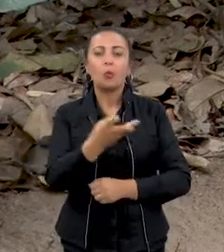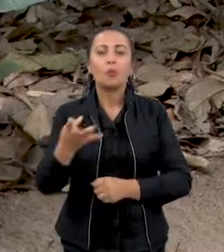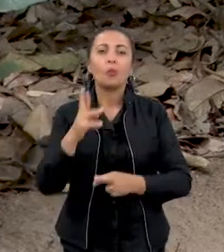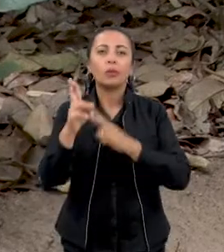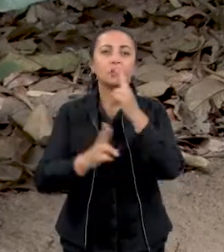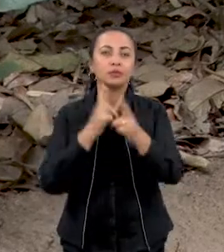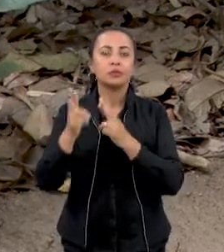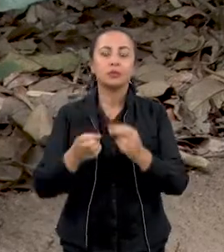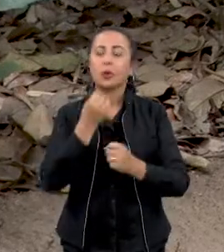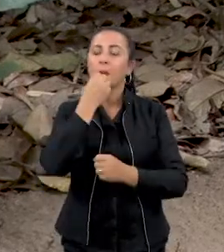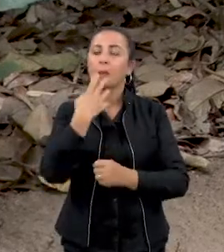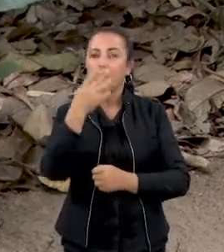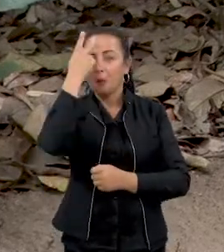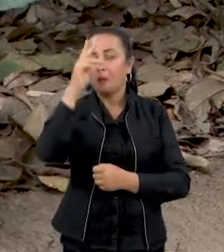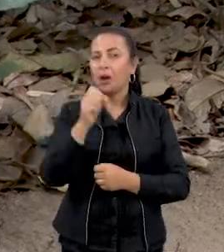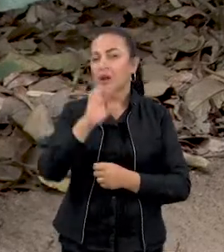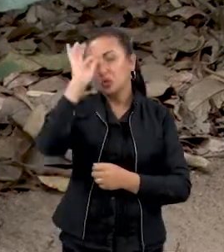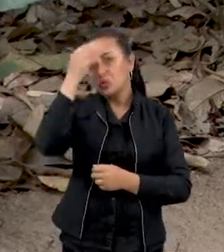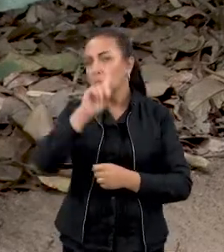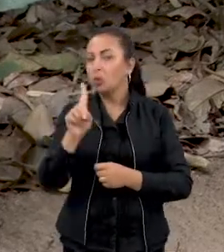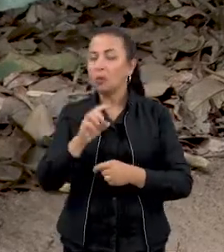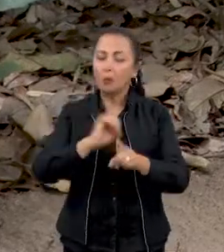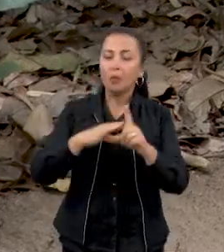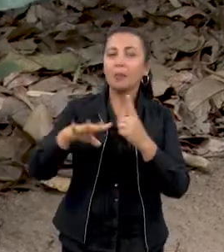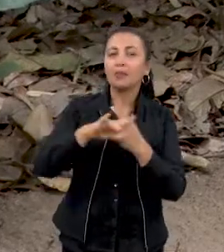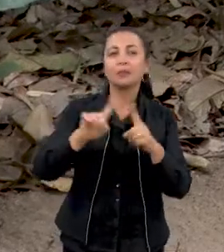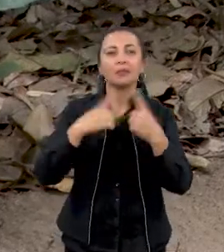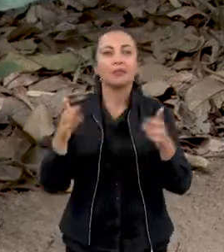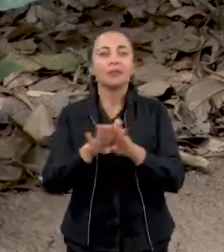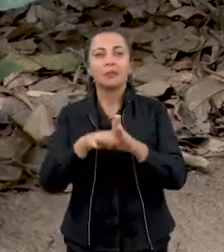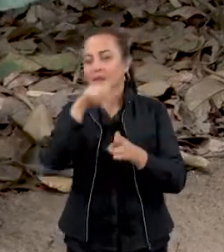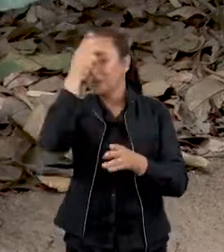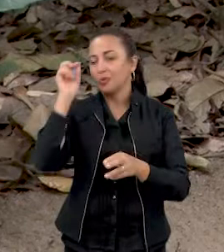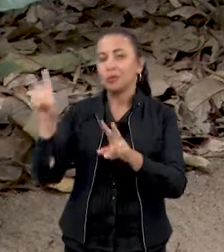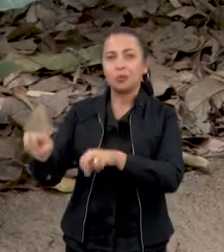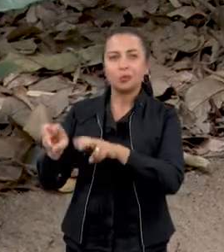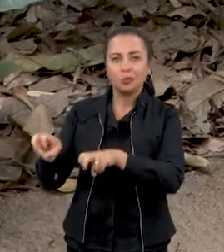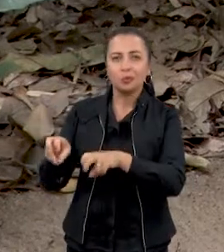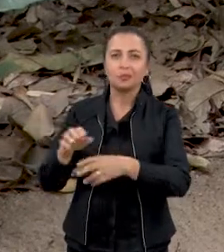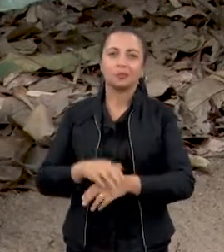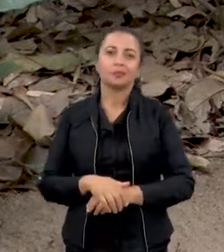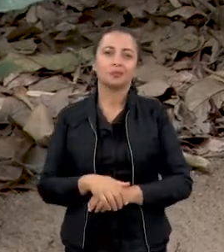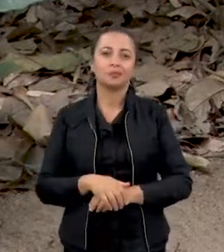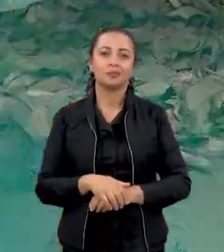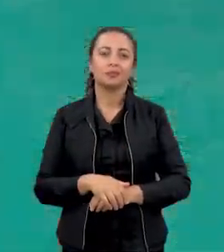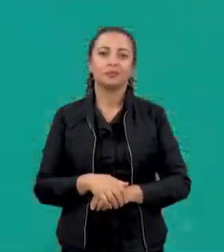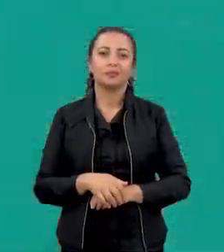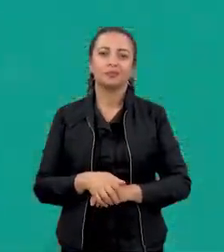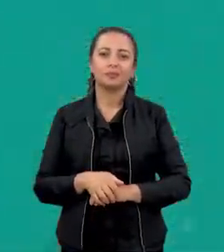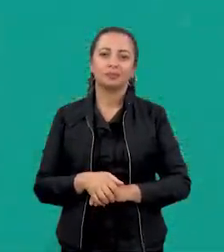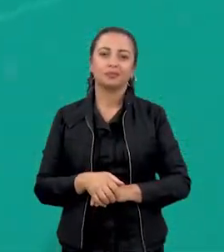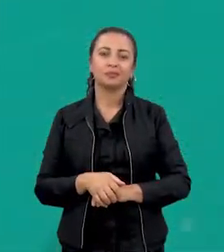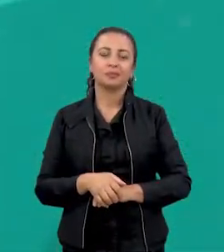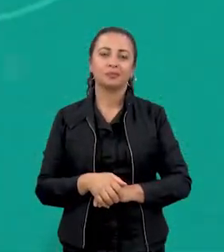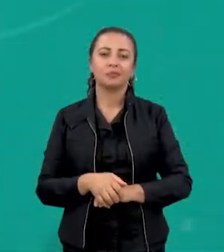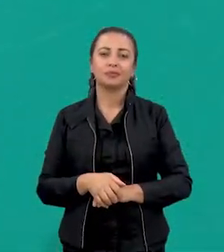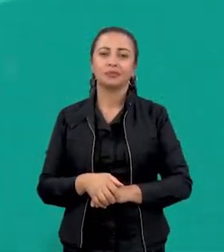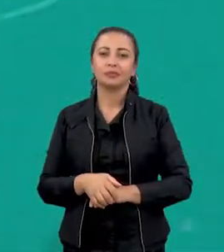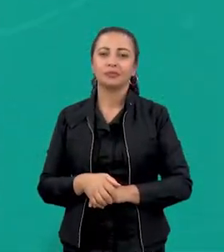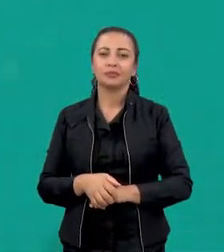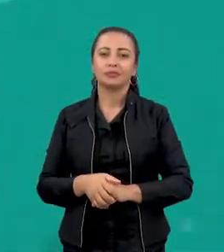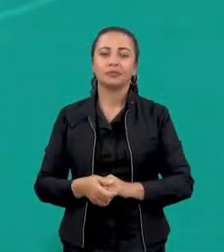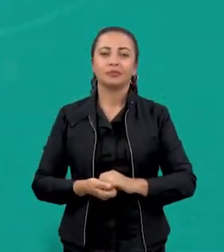o quanto essa relação pode ser benéfica não só para o meio ambiente, mas também para os produtores.